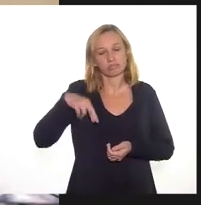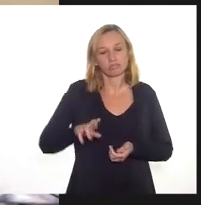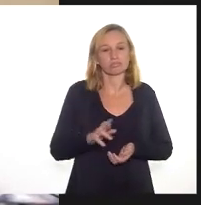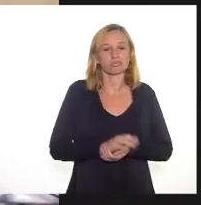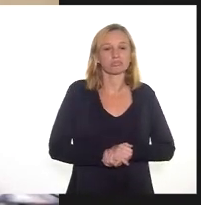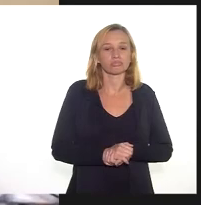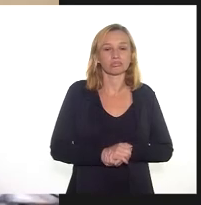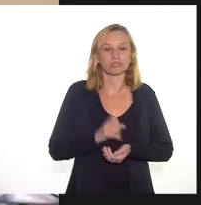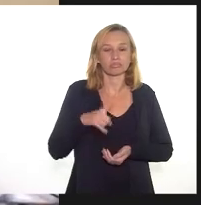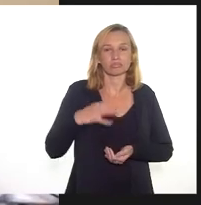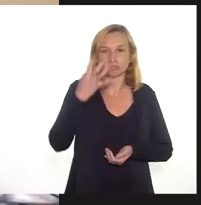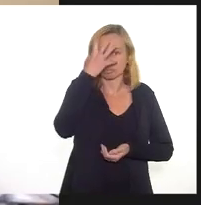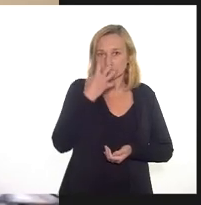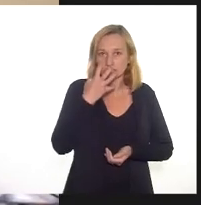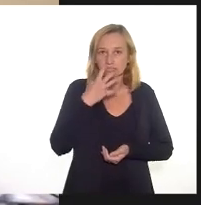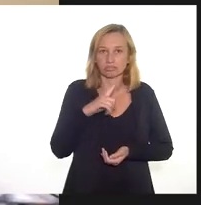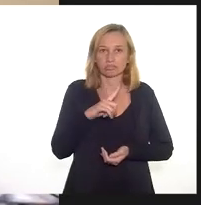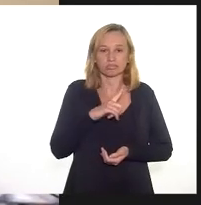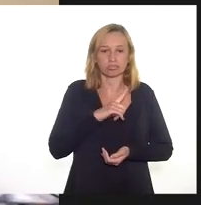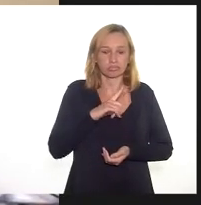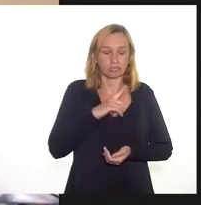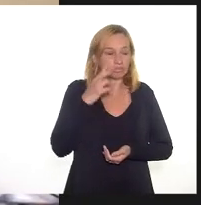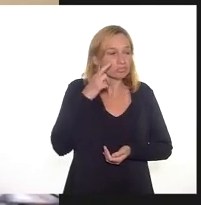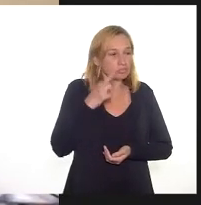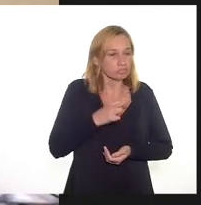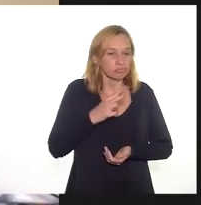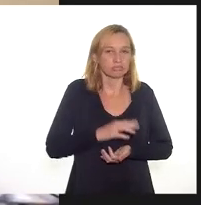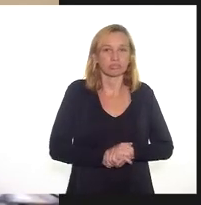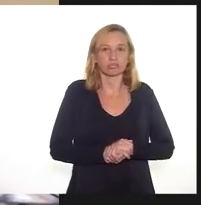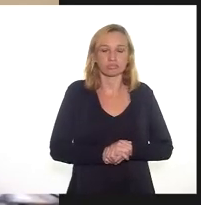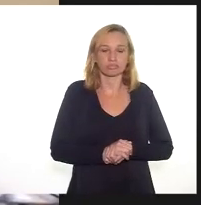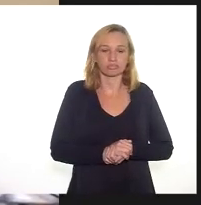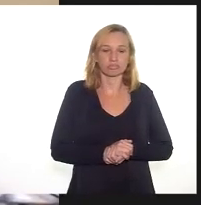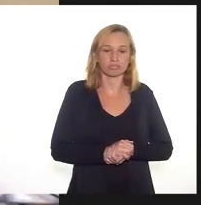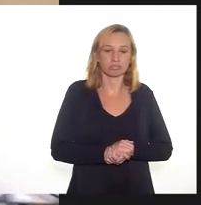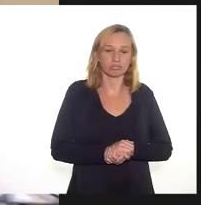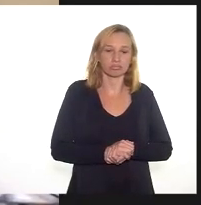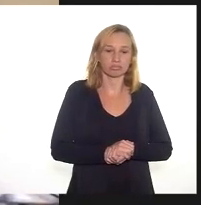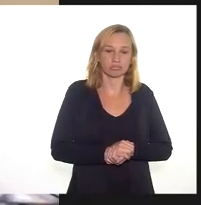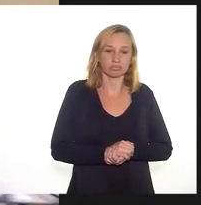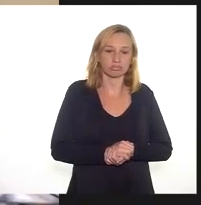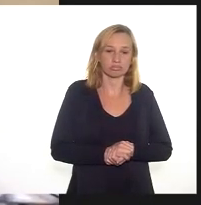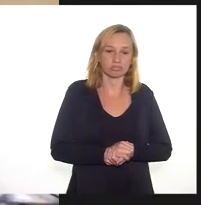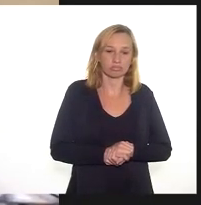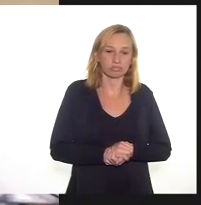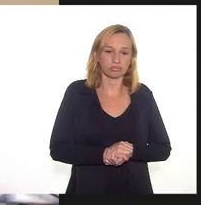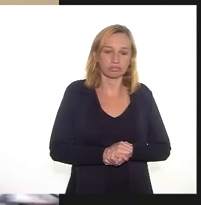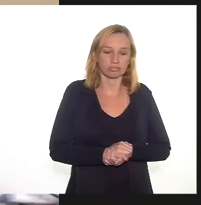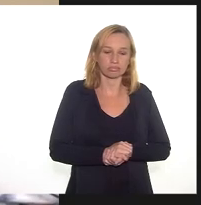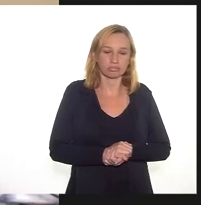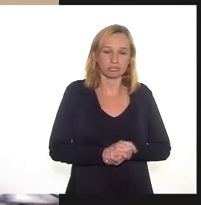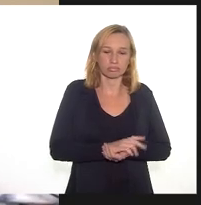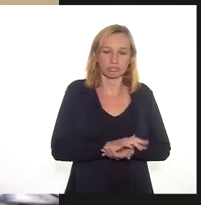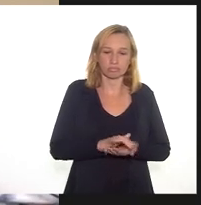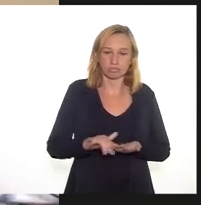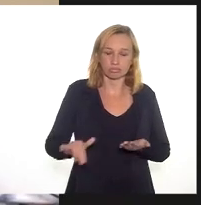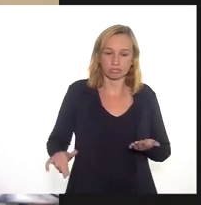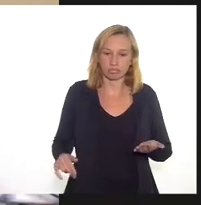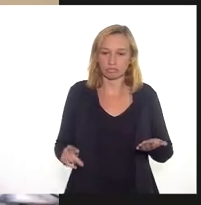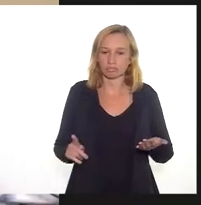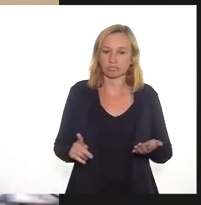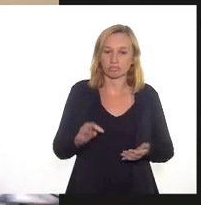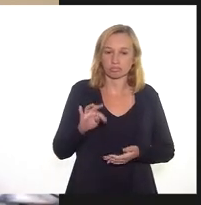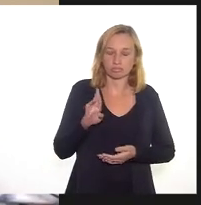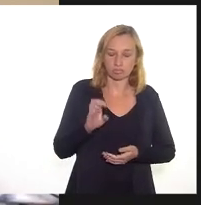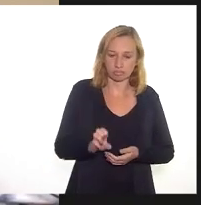é algo muito sério. A gente tem visto a Decrade pontuando vários desses crimes e a gente